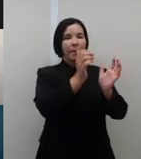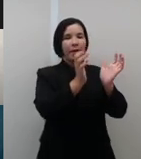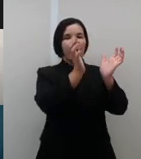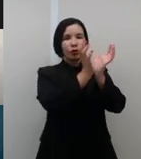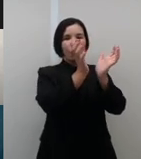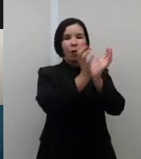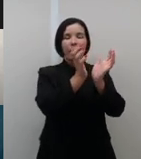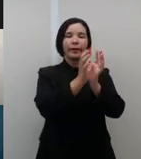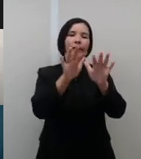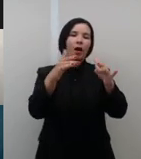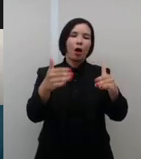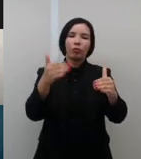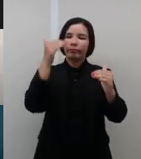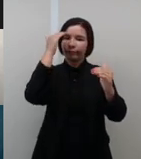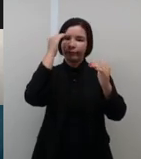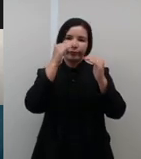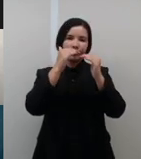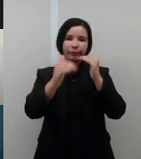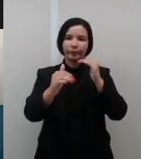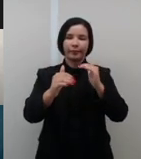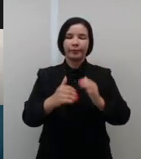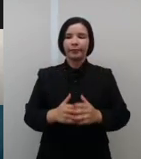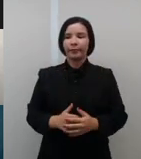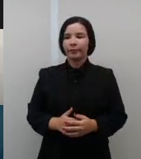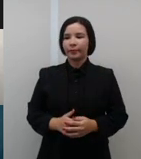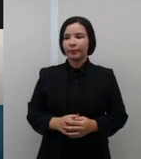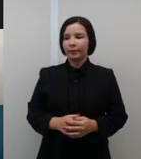do voto do eminente relator. O segundo